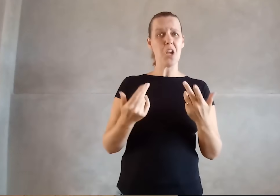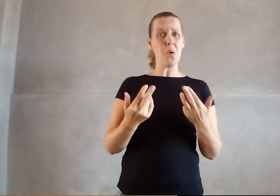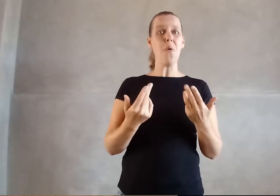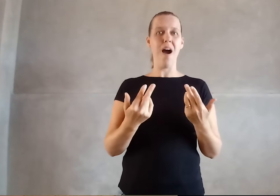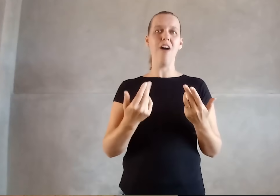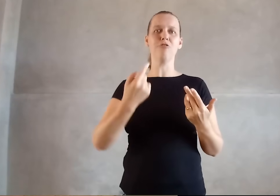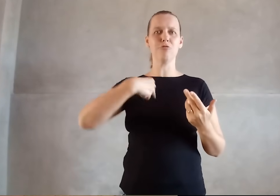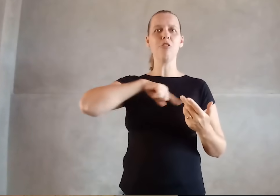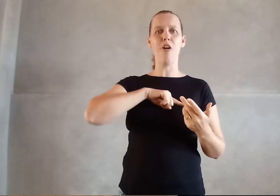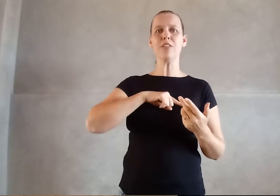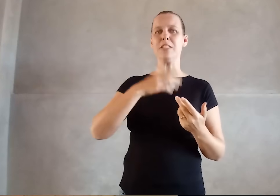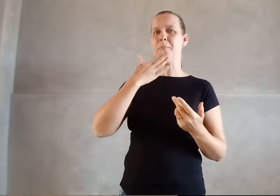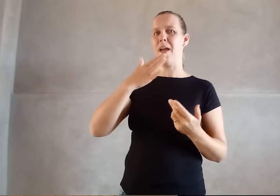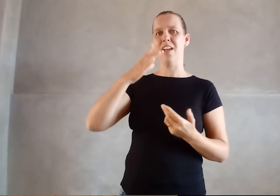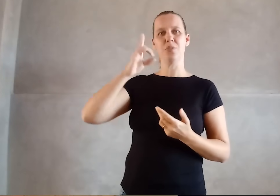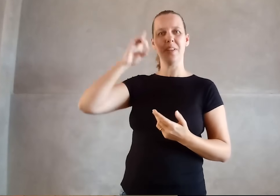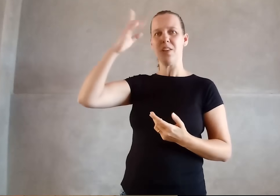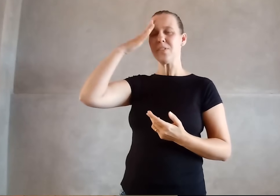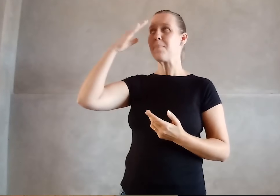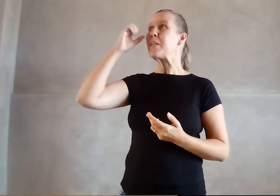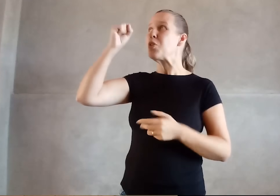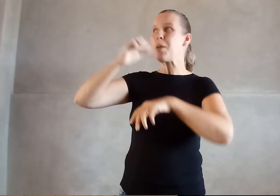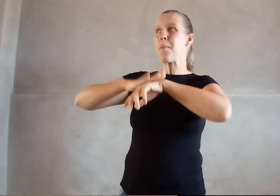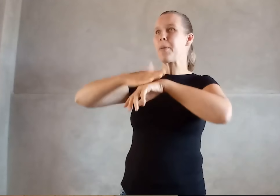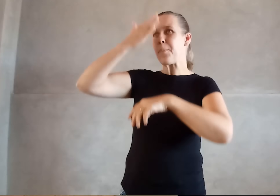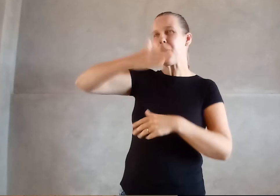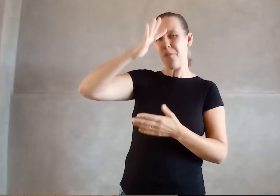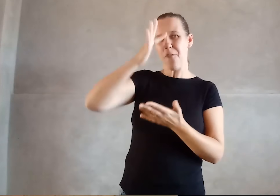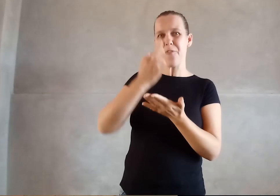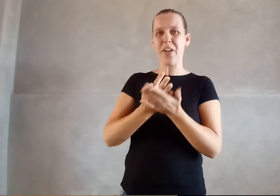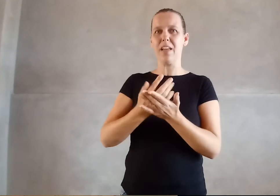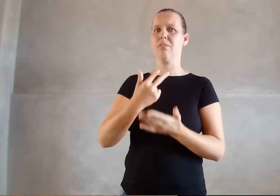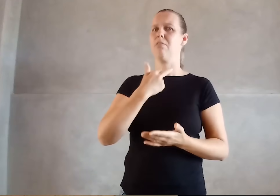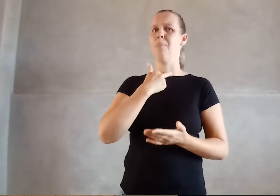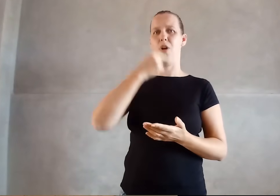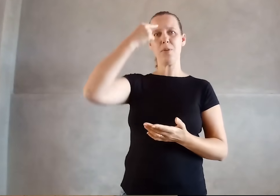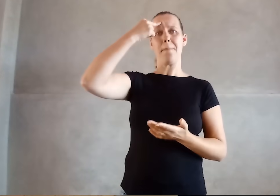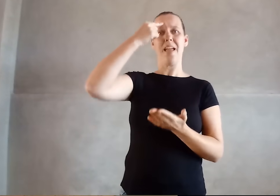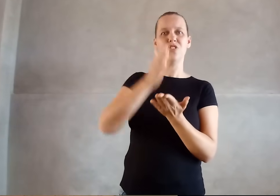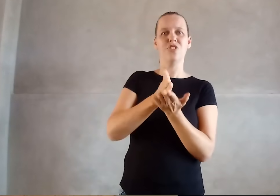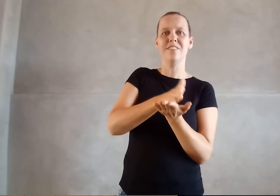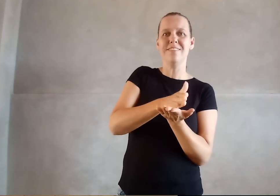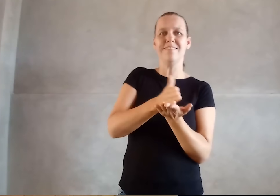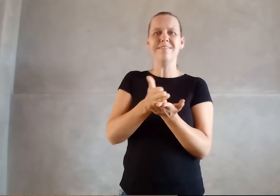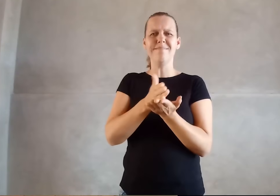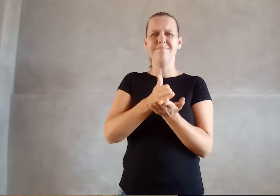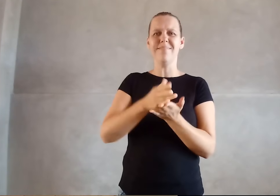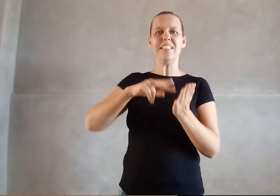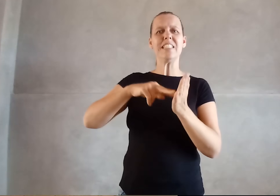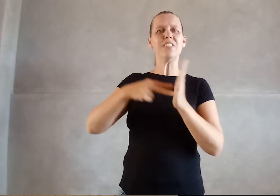quando nós pedimos a Deus sabedoria na provação, nós não podemos ter mente dividida. O que é mente